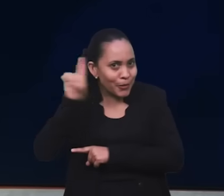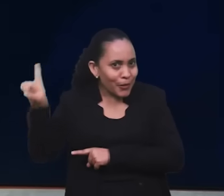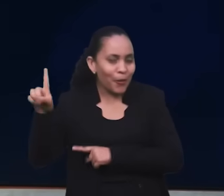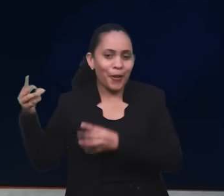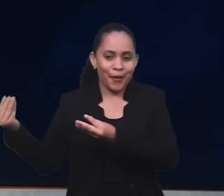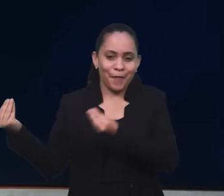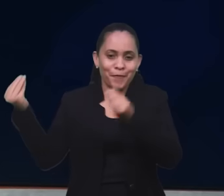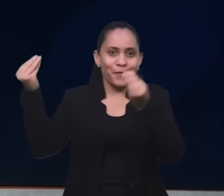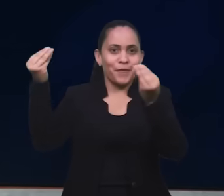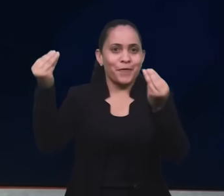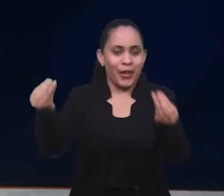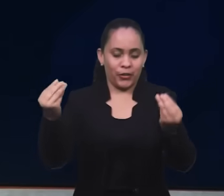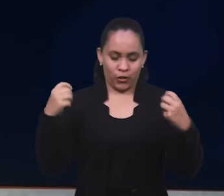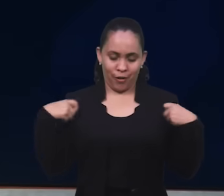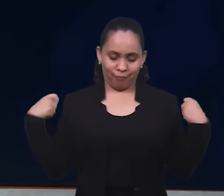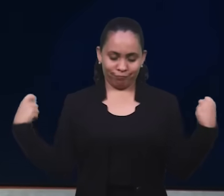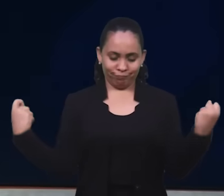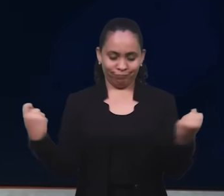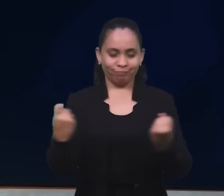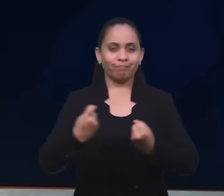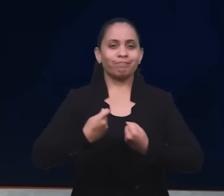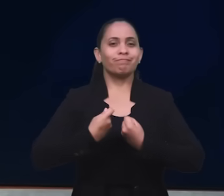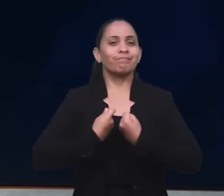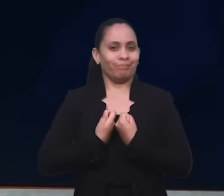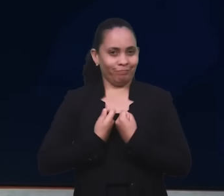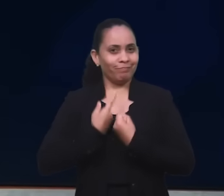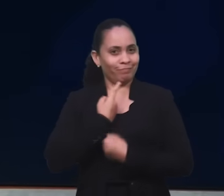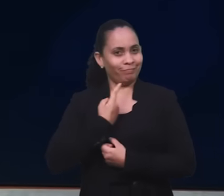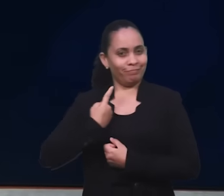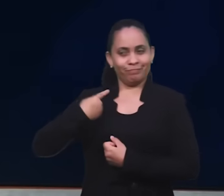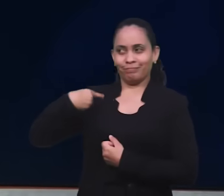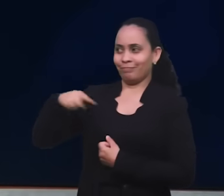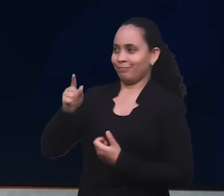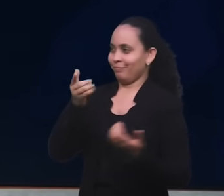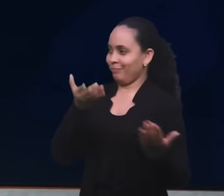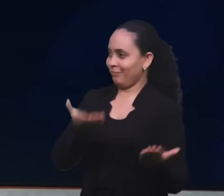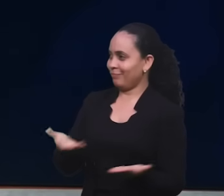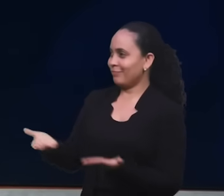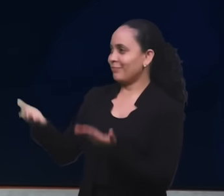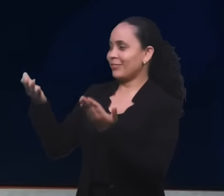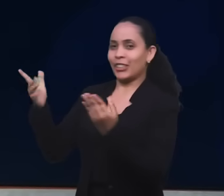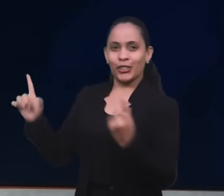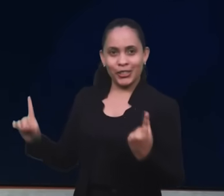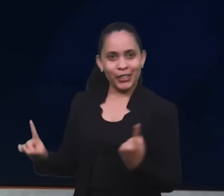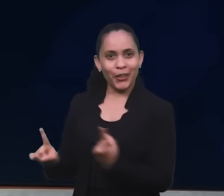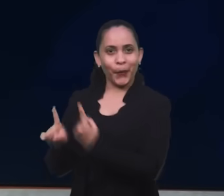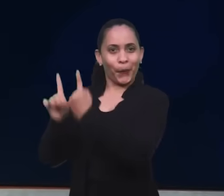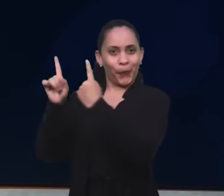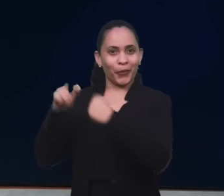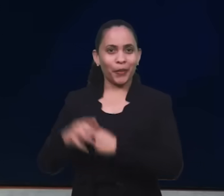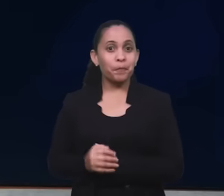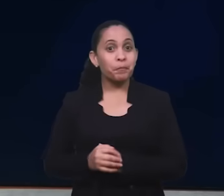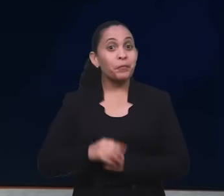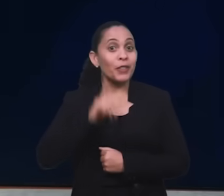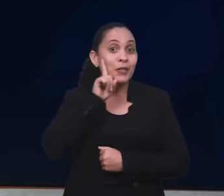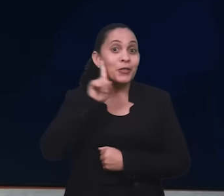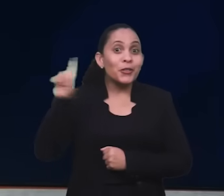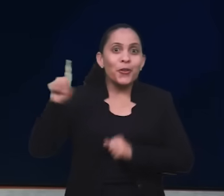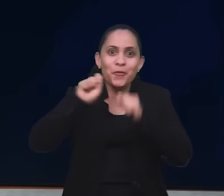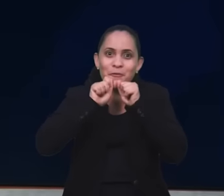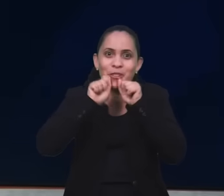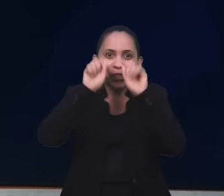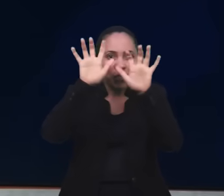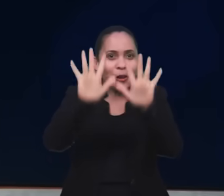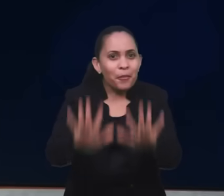vai te dar vestes para você ir a esse convite. O Senhor vai te dar